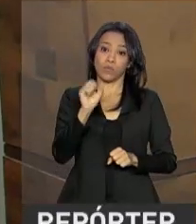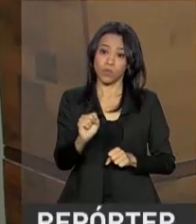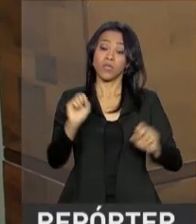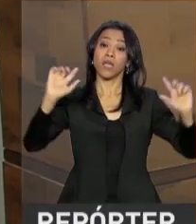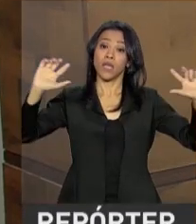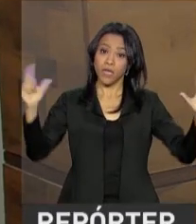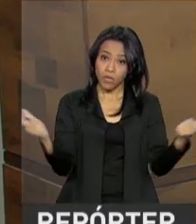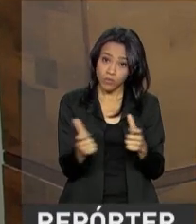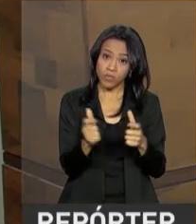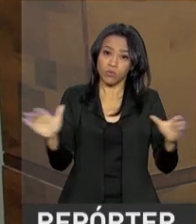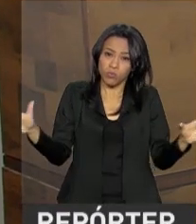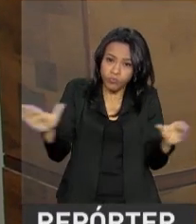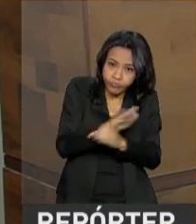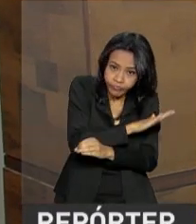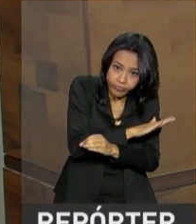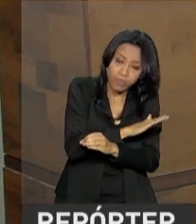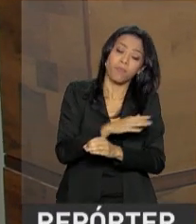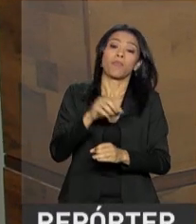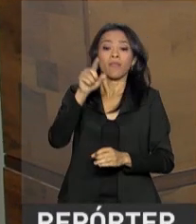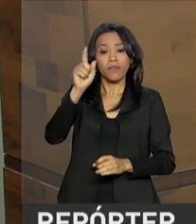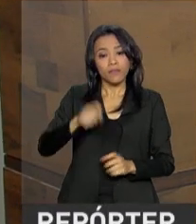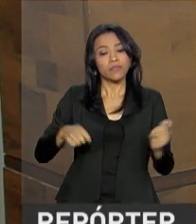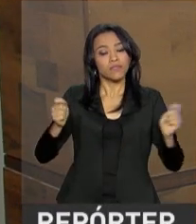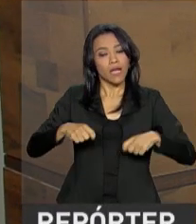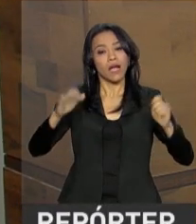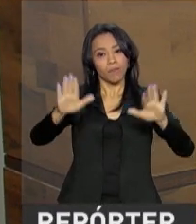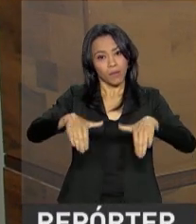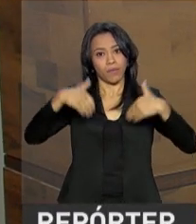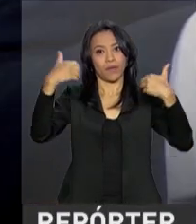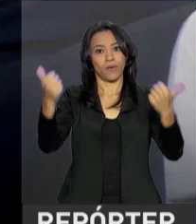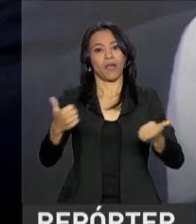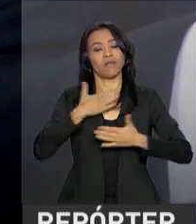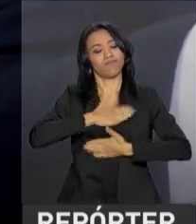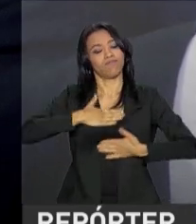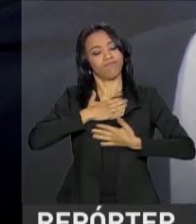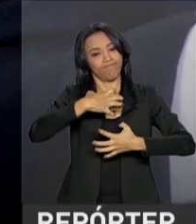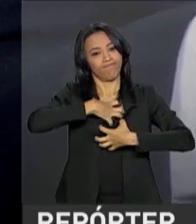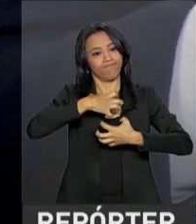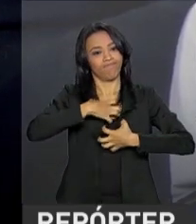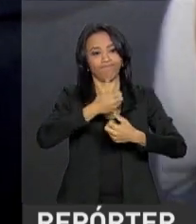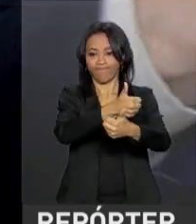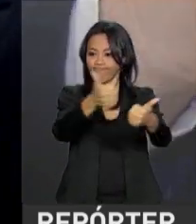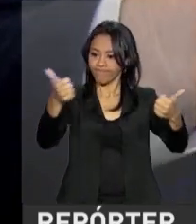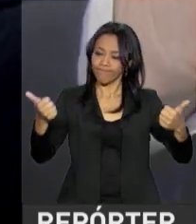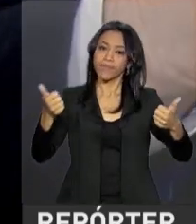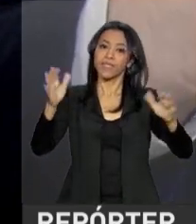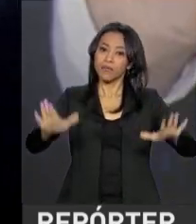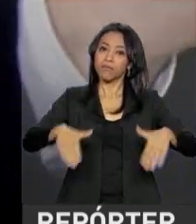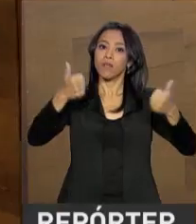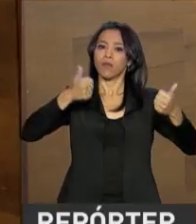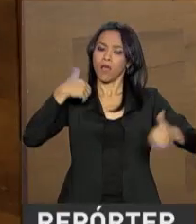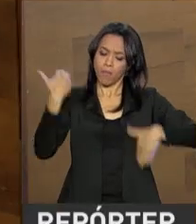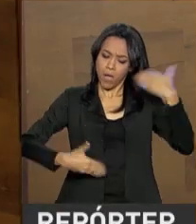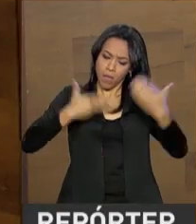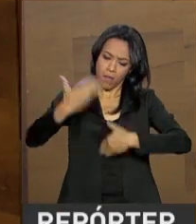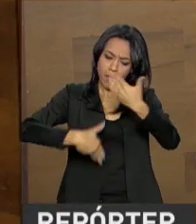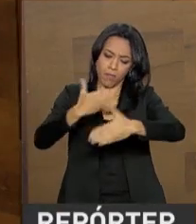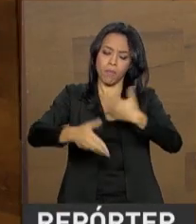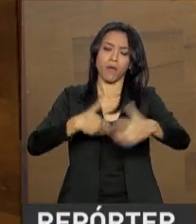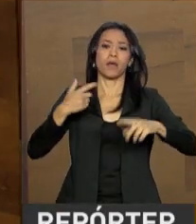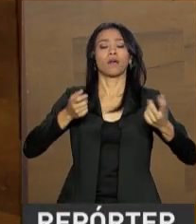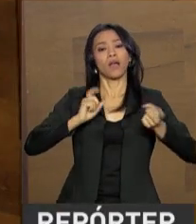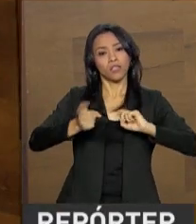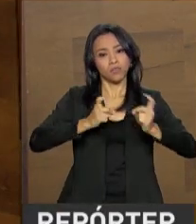com esse novo modelo é possível melhorar a satisfação dos pacientes e aumentar a capacidade do sistema não adianta melhorar